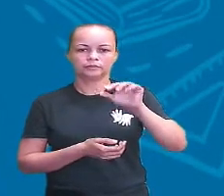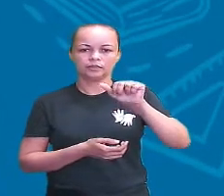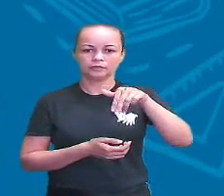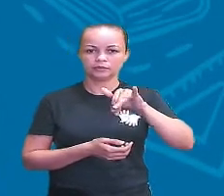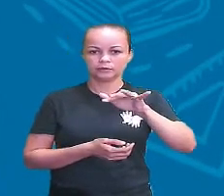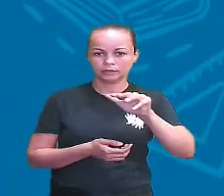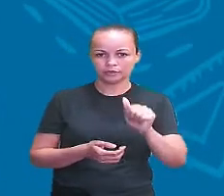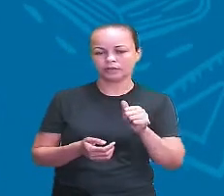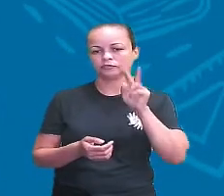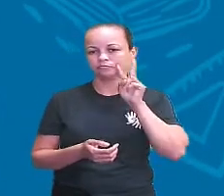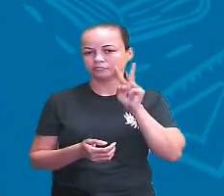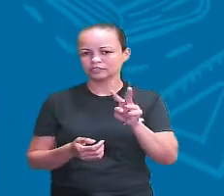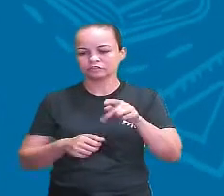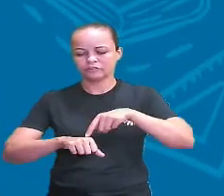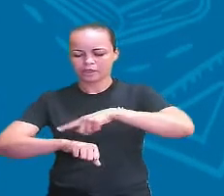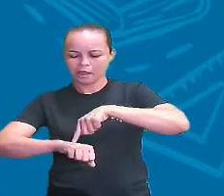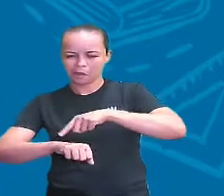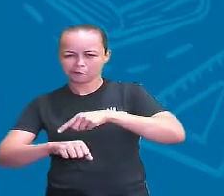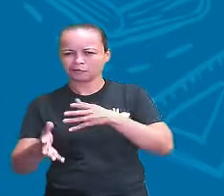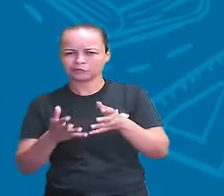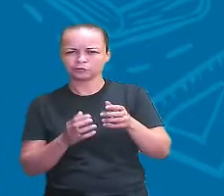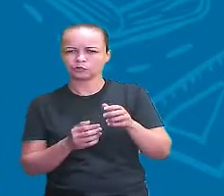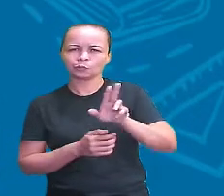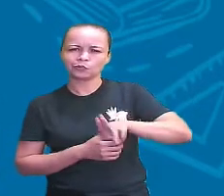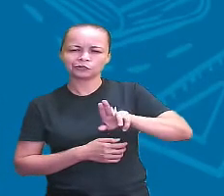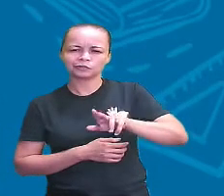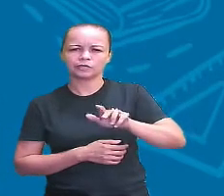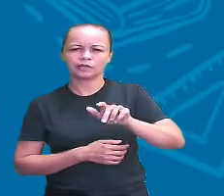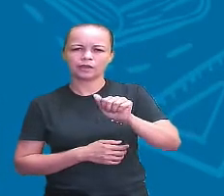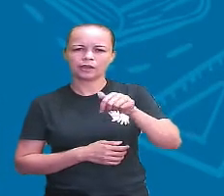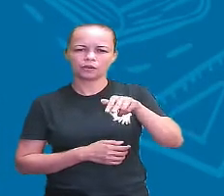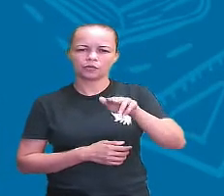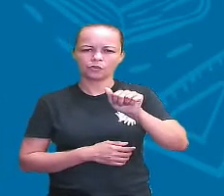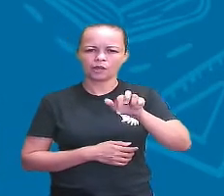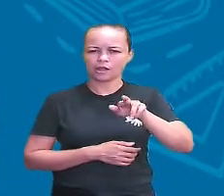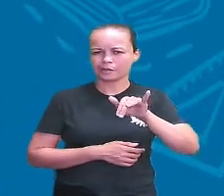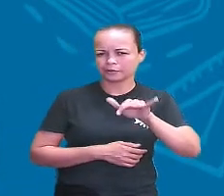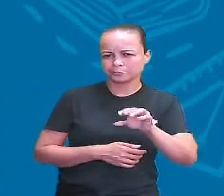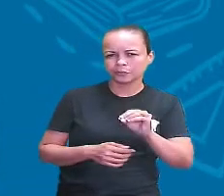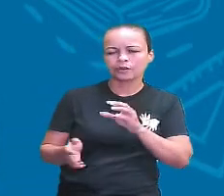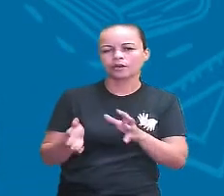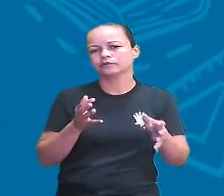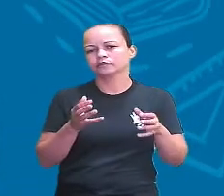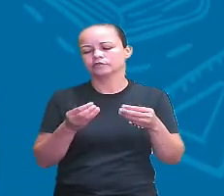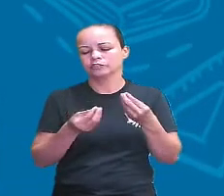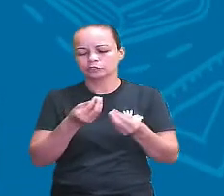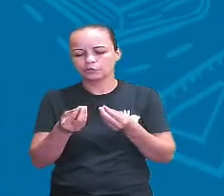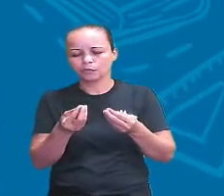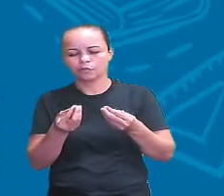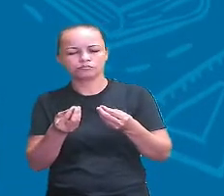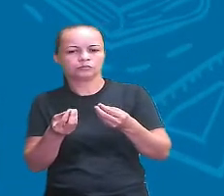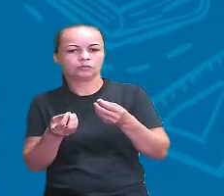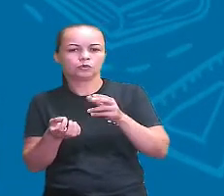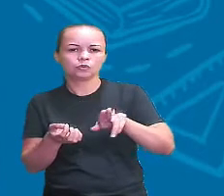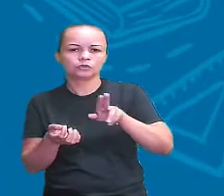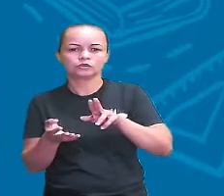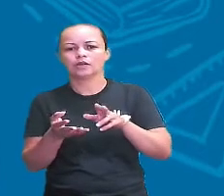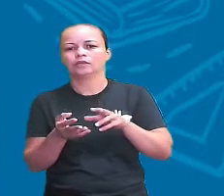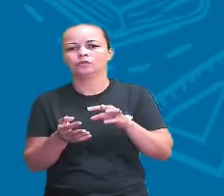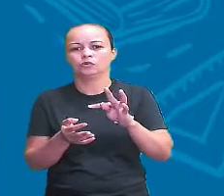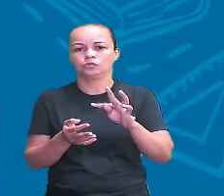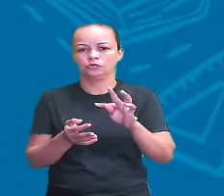a hora como aquário, o uso de aquário, o uso de half past, temos também do aquário